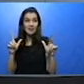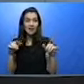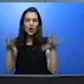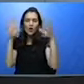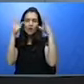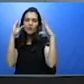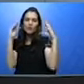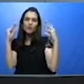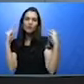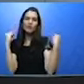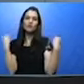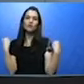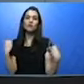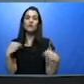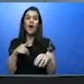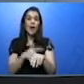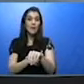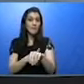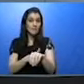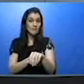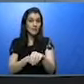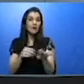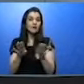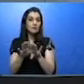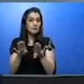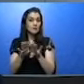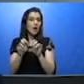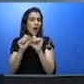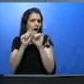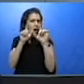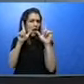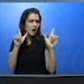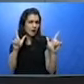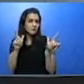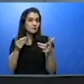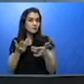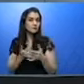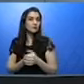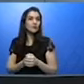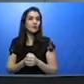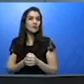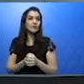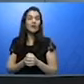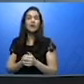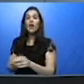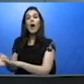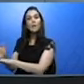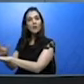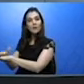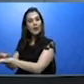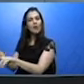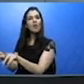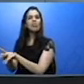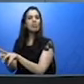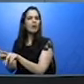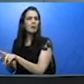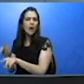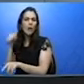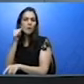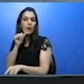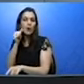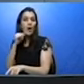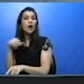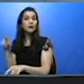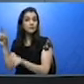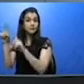pele clara, né? E aqui a nossa Mona Lisa, que nós já analisamos, também tem a pele clara, mas